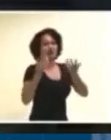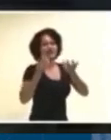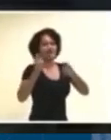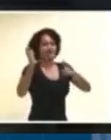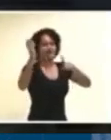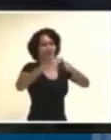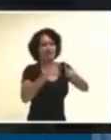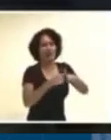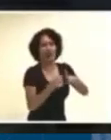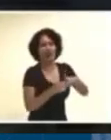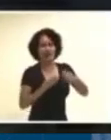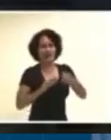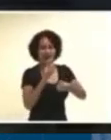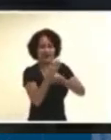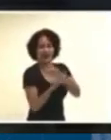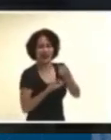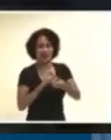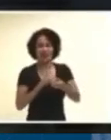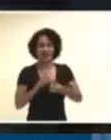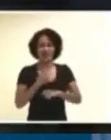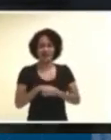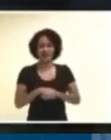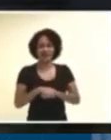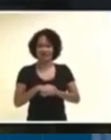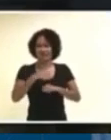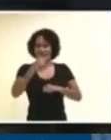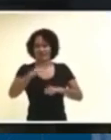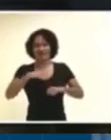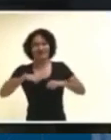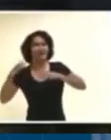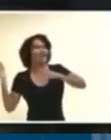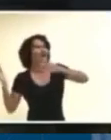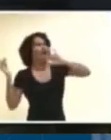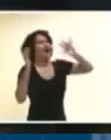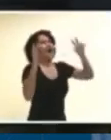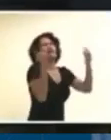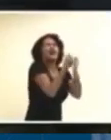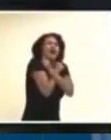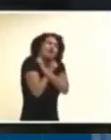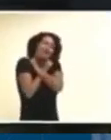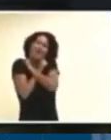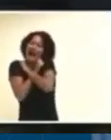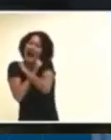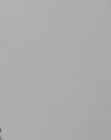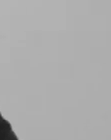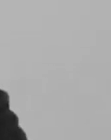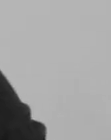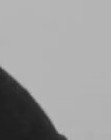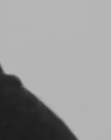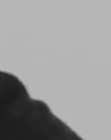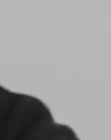as agremiações para tomar conta das ruas e poder abraçar, né? Vai ser lindo.